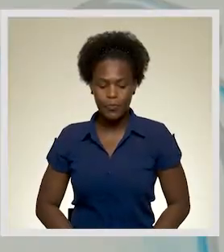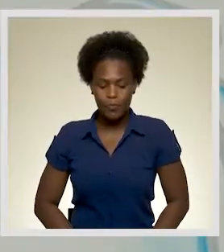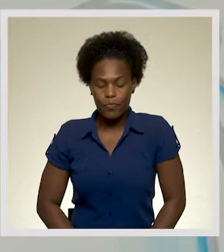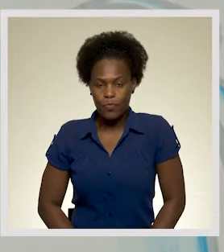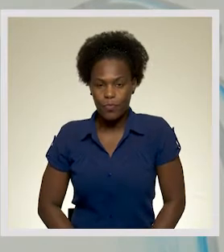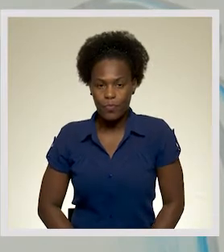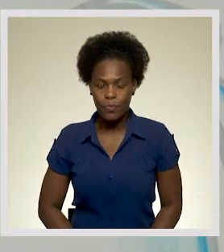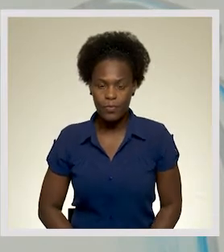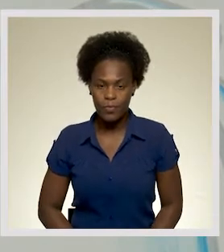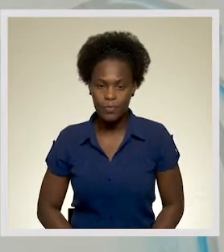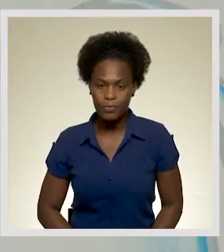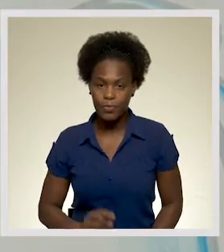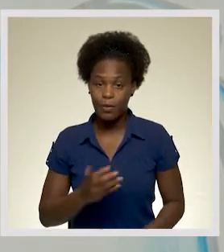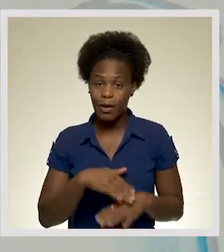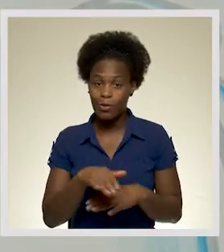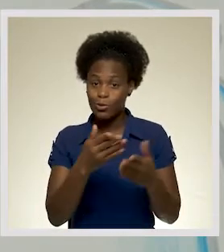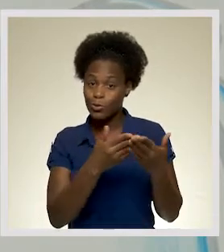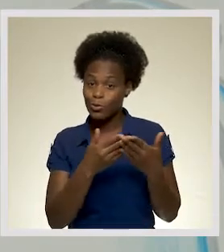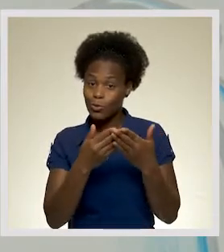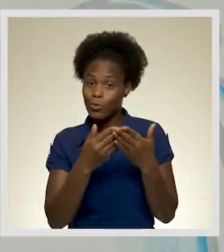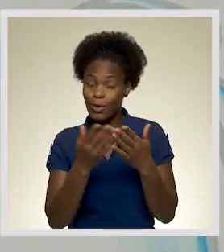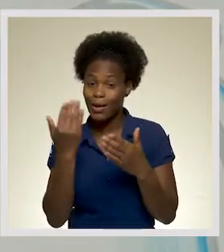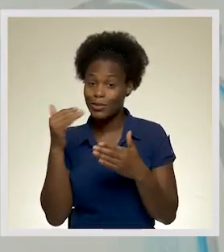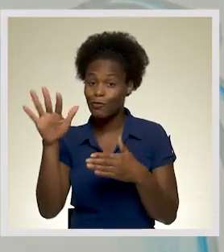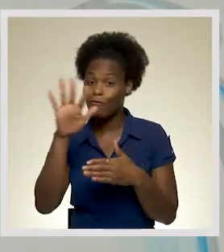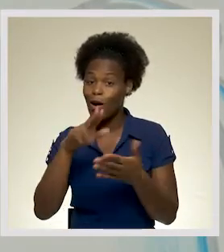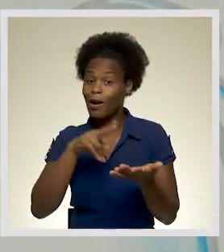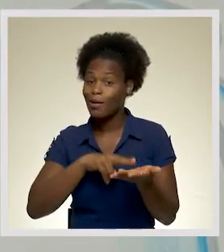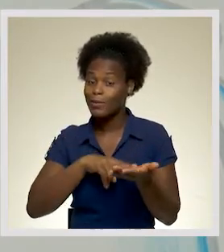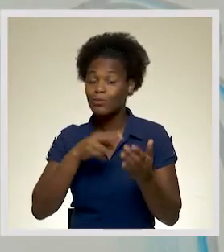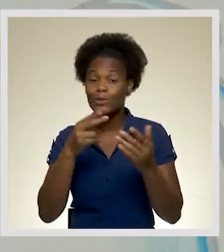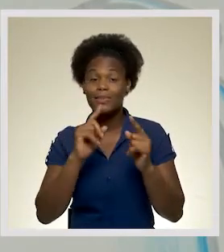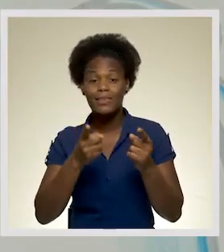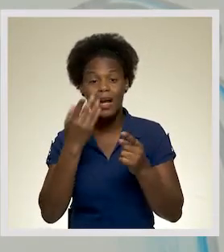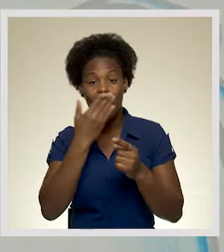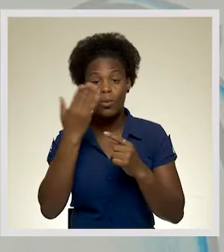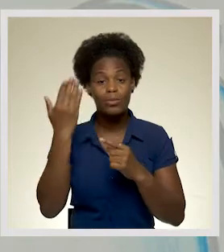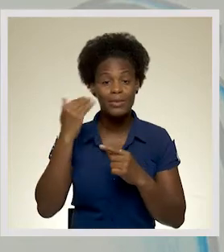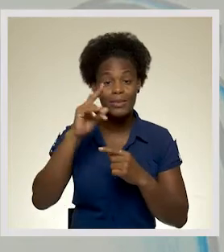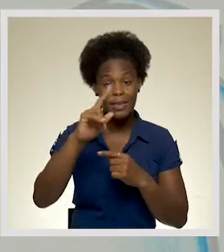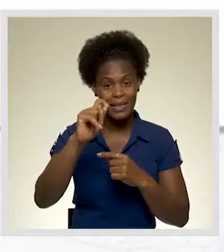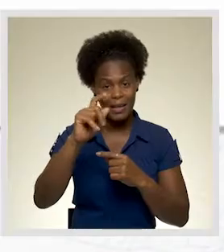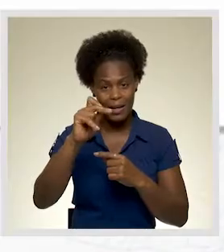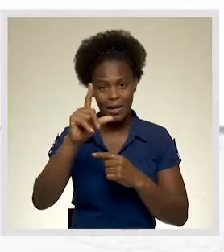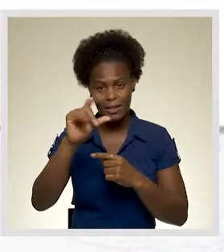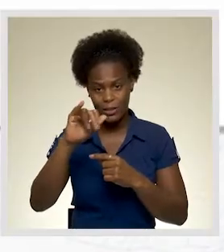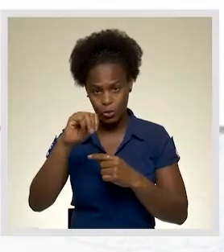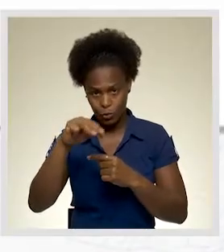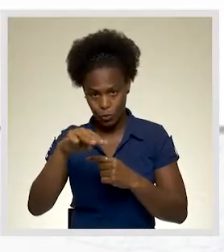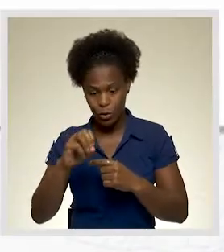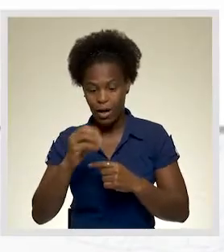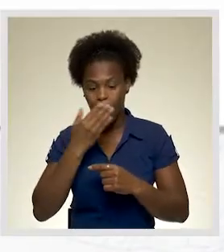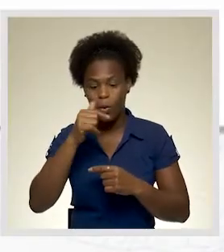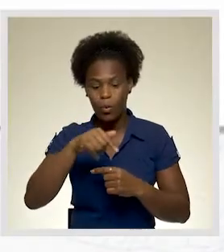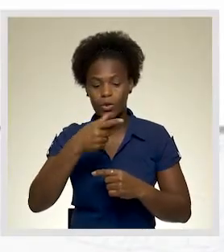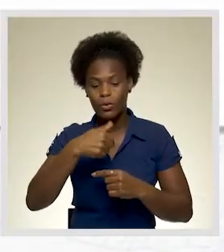Na sequência do estudo do realismo iniciada na aula anterior, na aula de hoje nós vamos falar do escritor